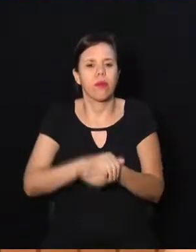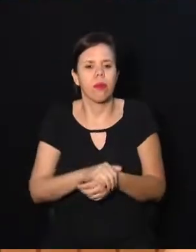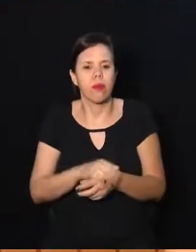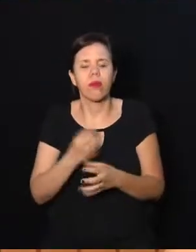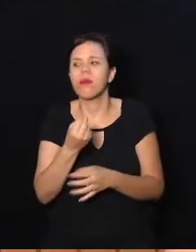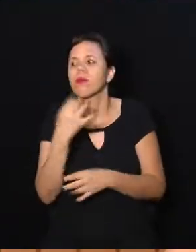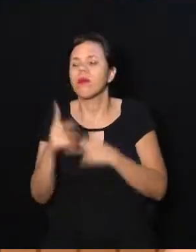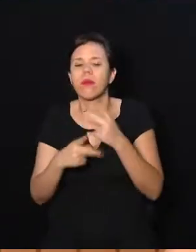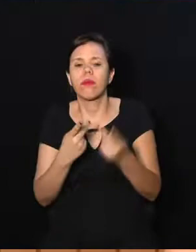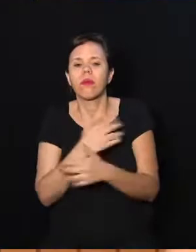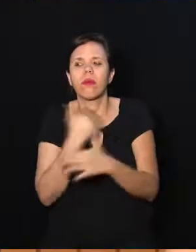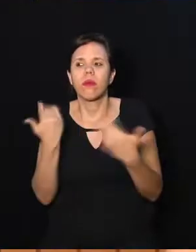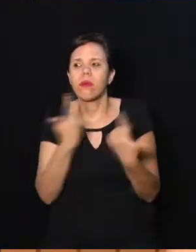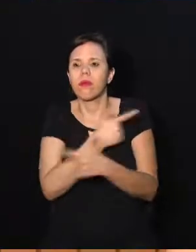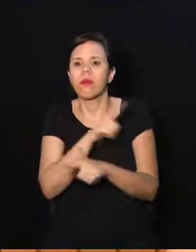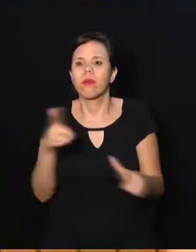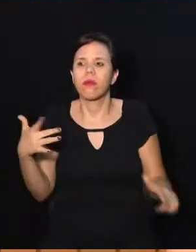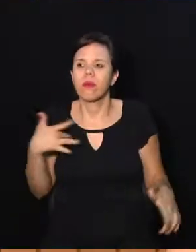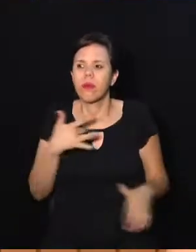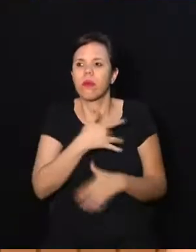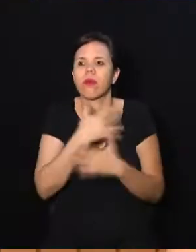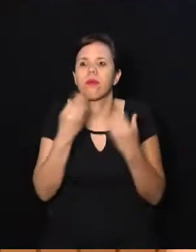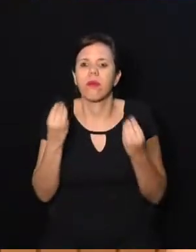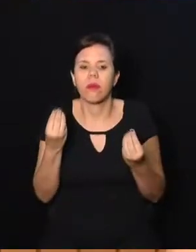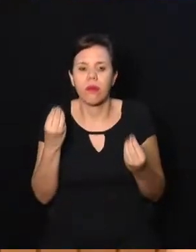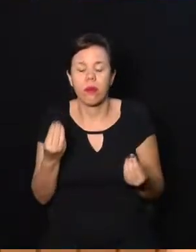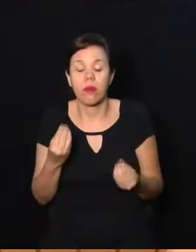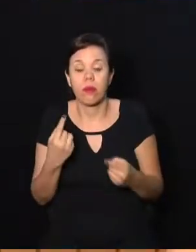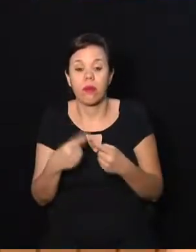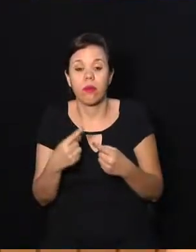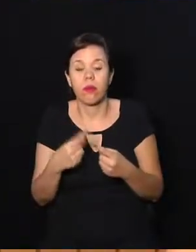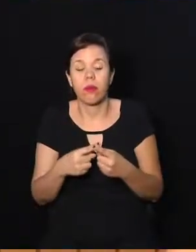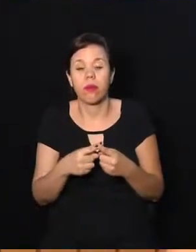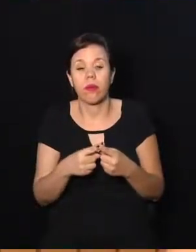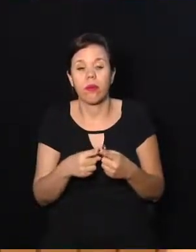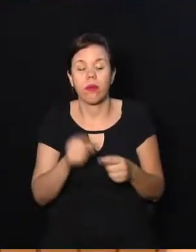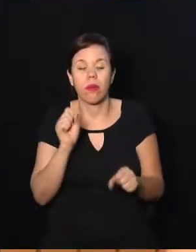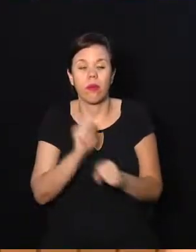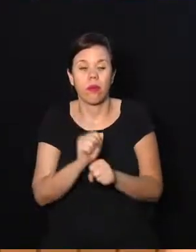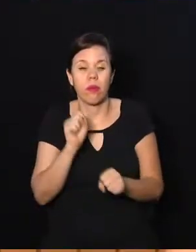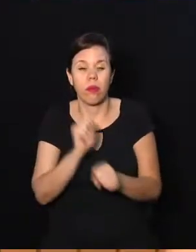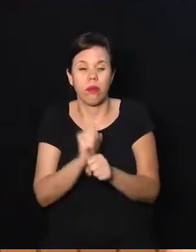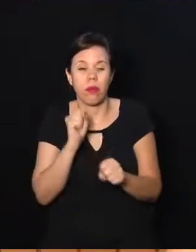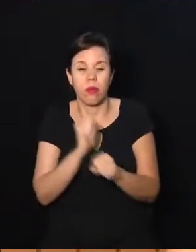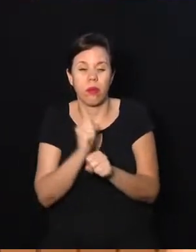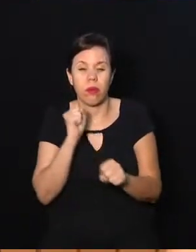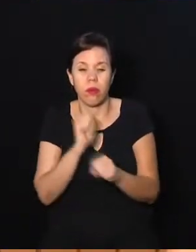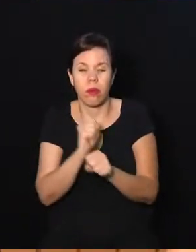não têm saúde? Porque fica na fila